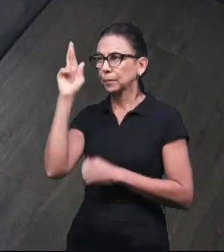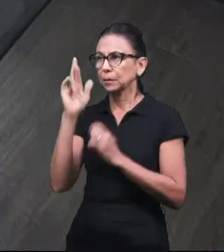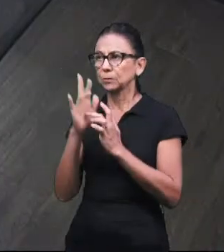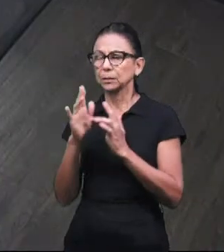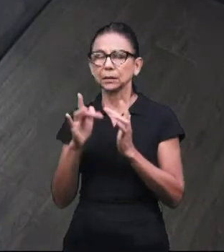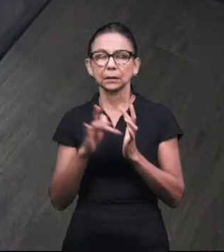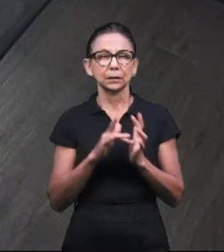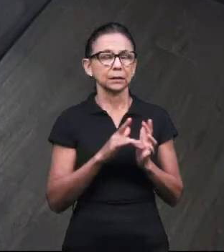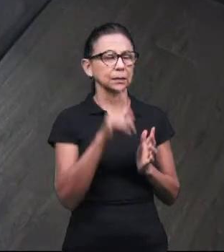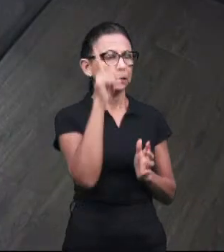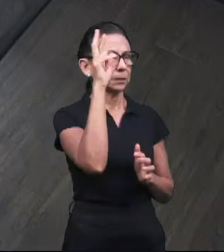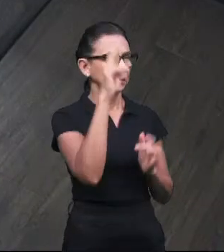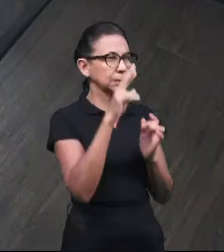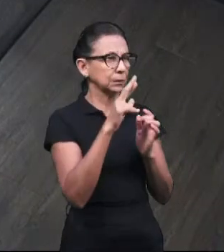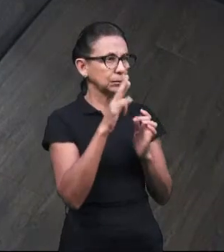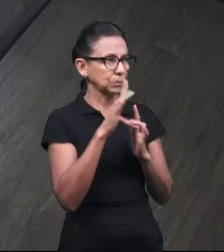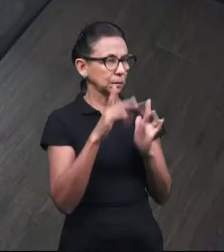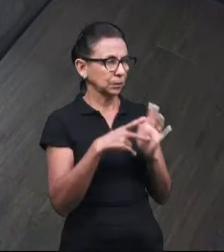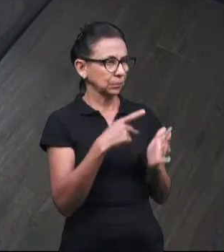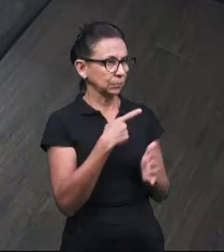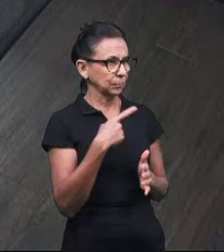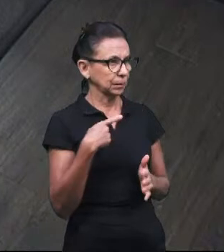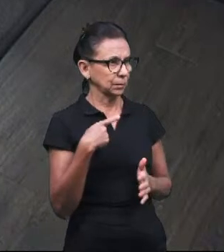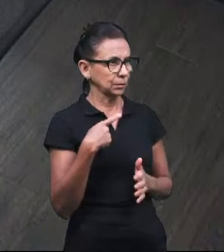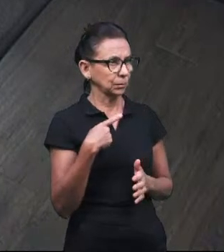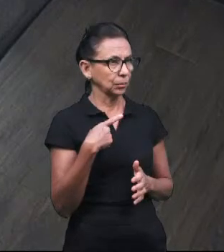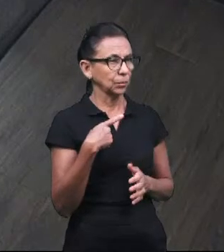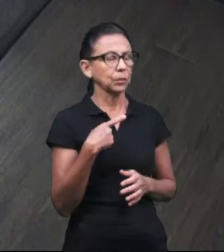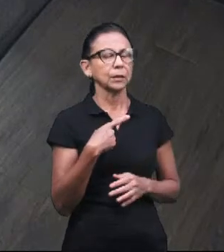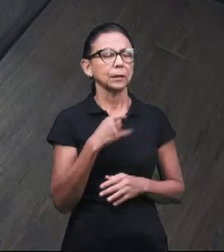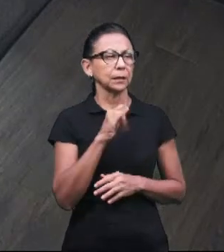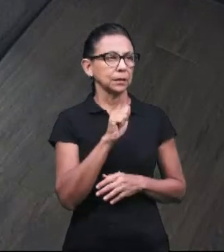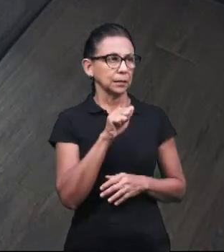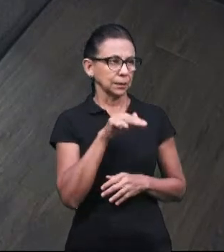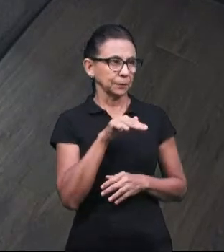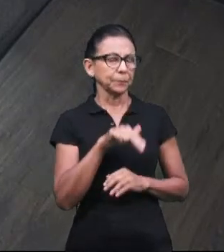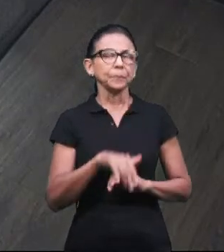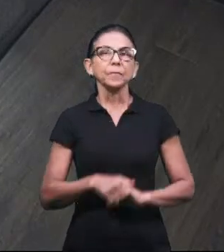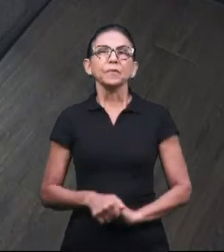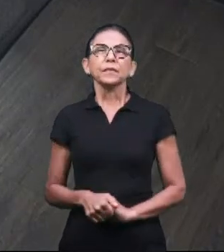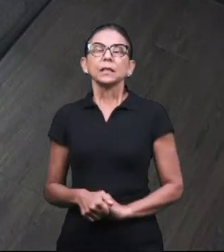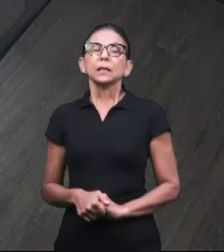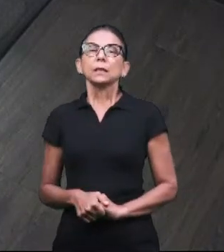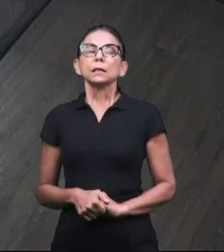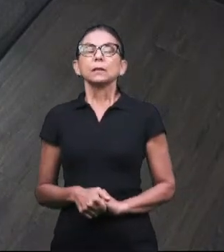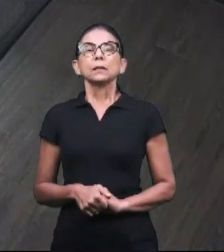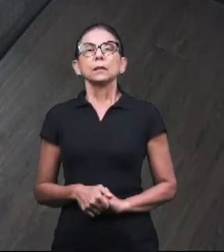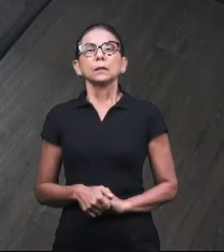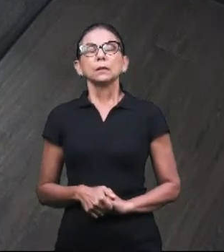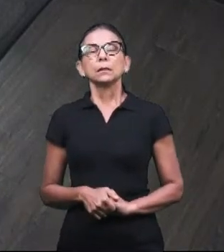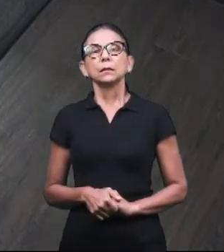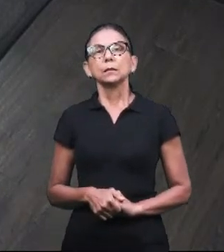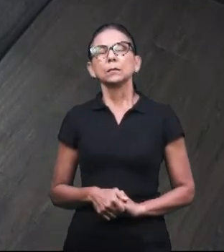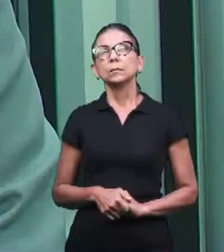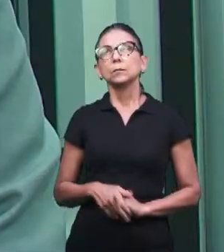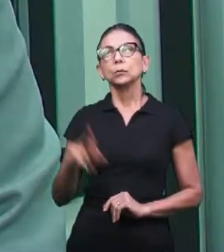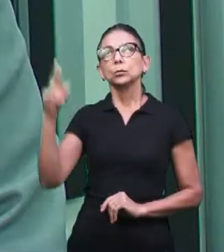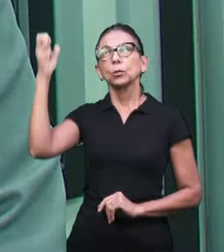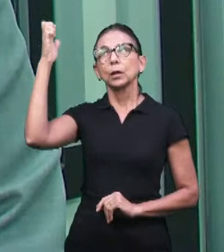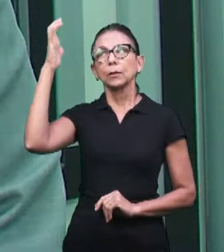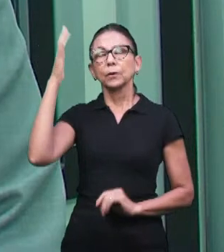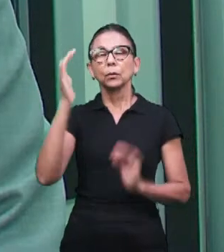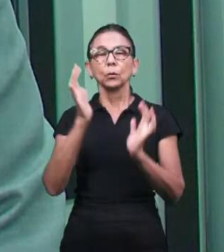Ian. Bem da verdade, nós obedecemos a uma revelação que foi levada ao presbitério.